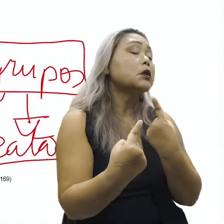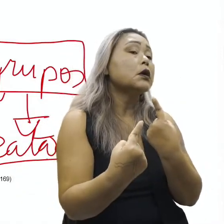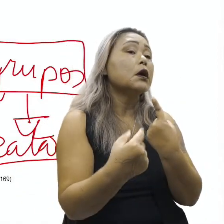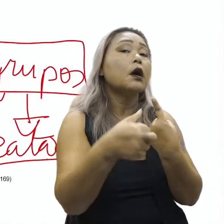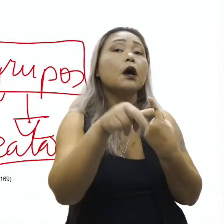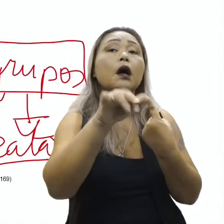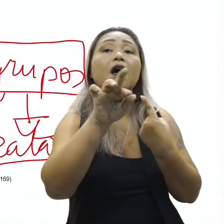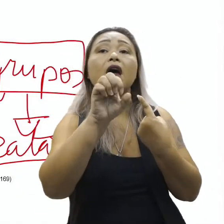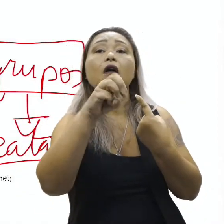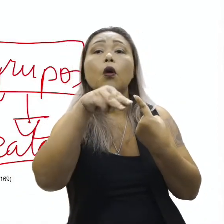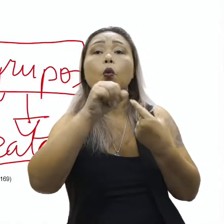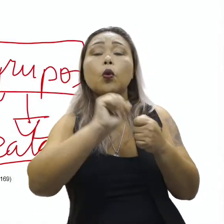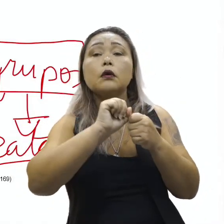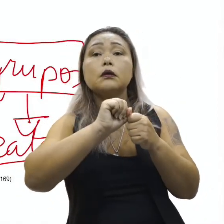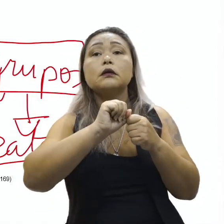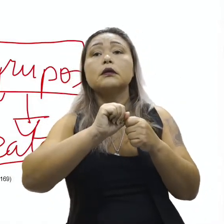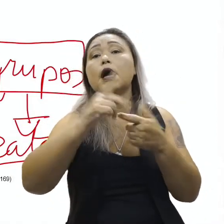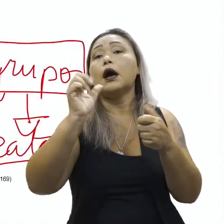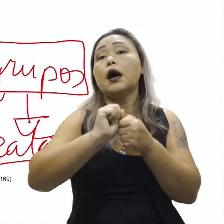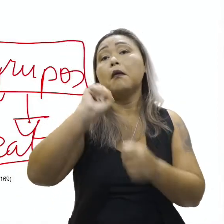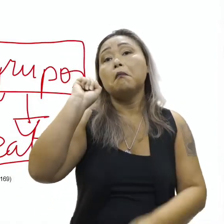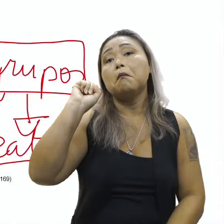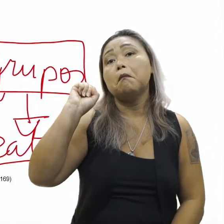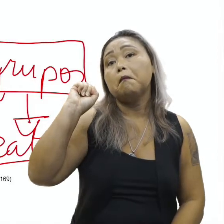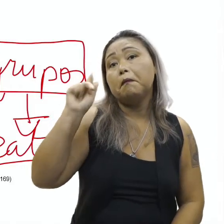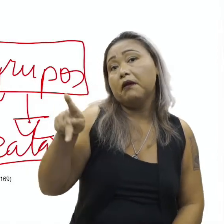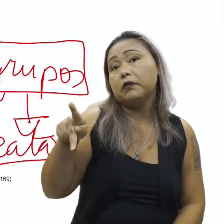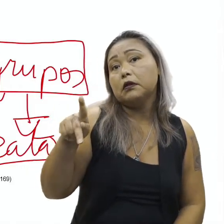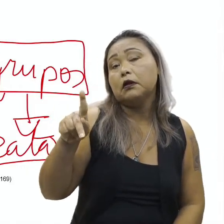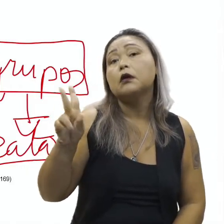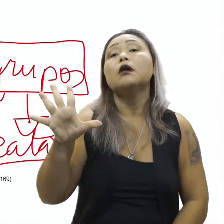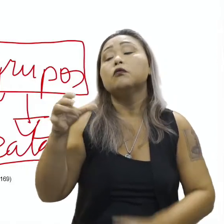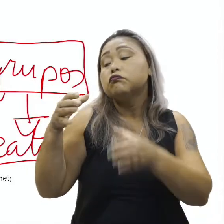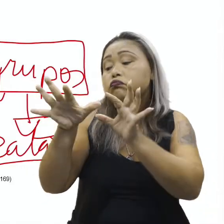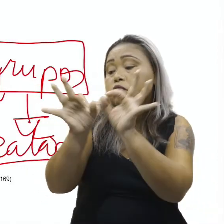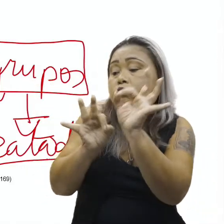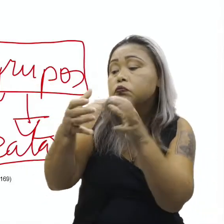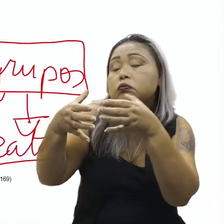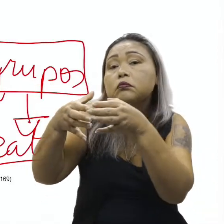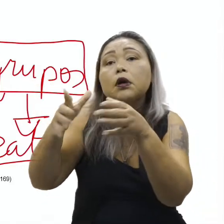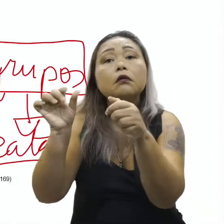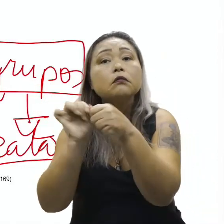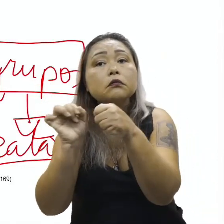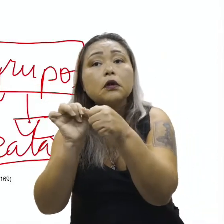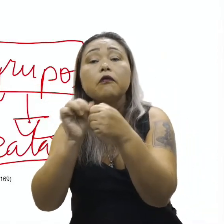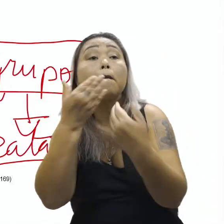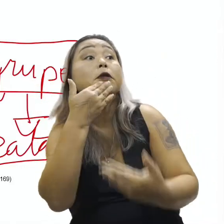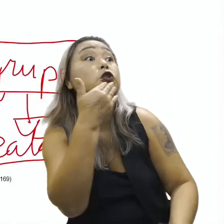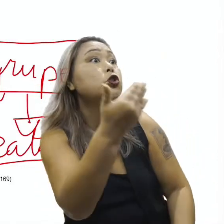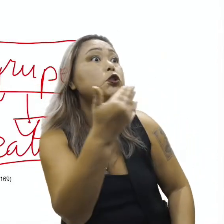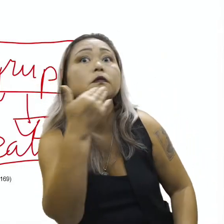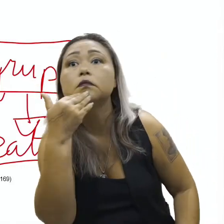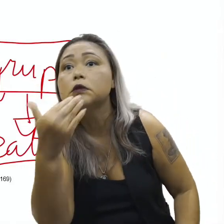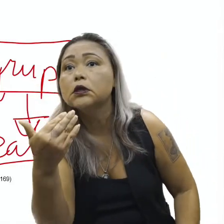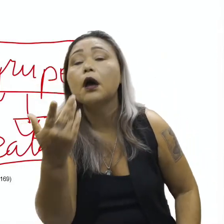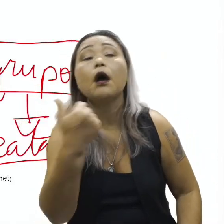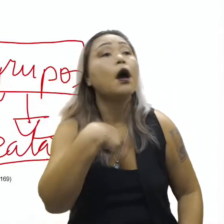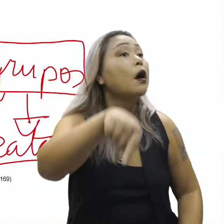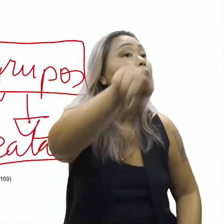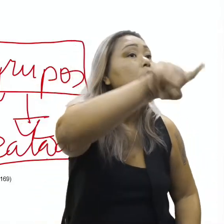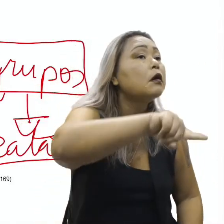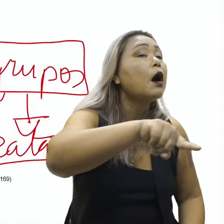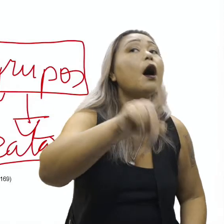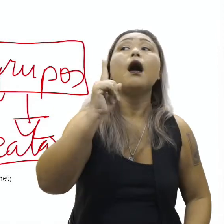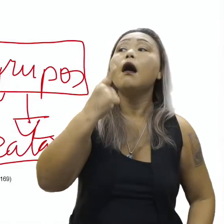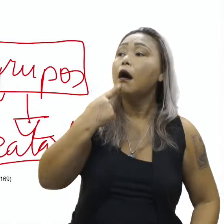da Previdência. Vamos organizar em grupos aqui, vamos falar, vamos fazer, vamos pedir para que nós sejamos ouvidos e que